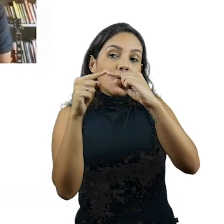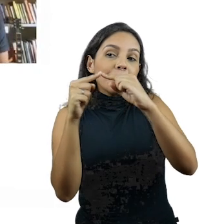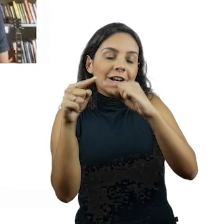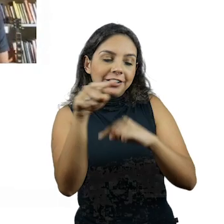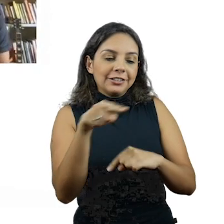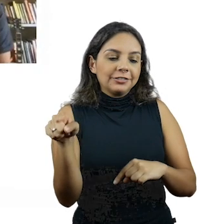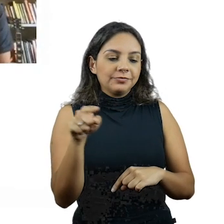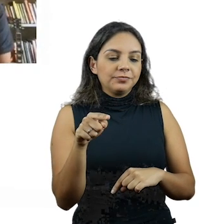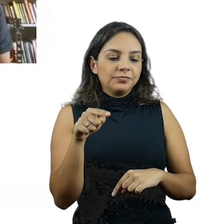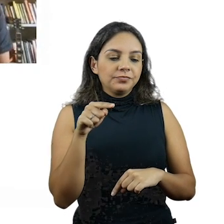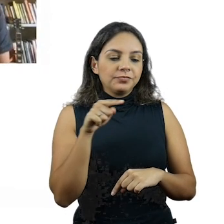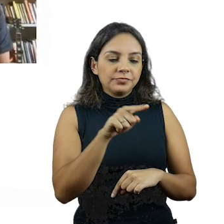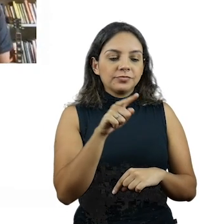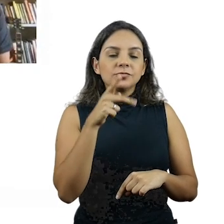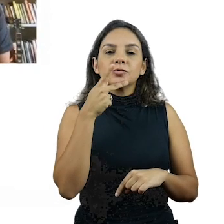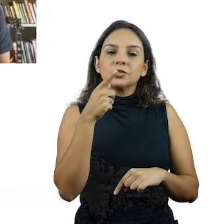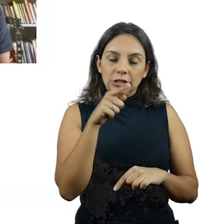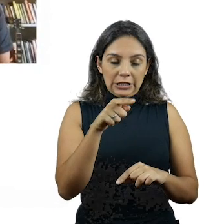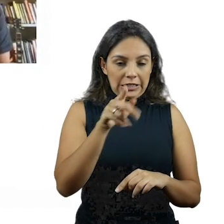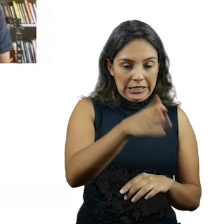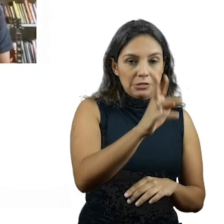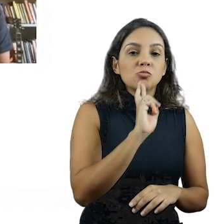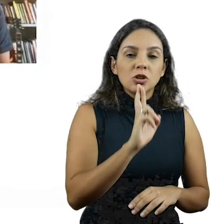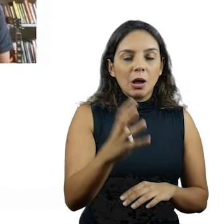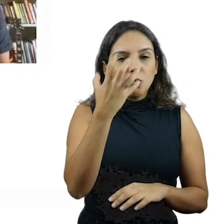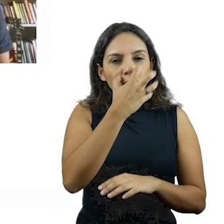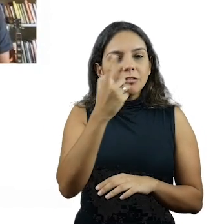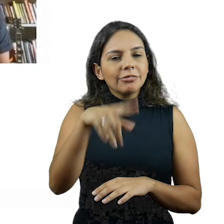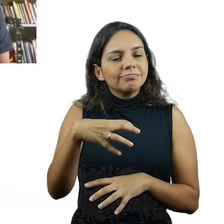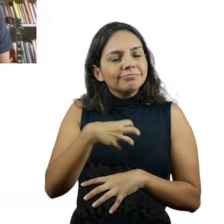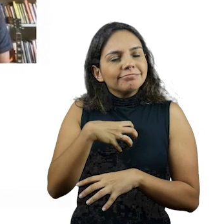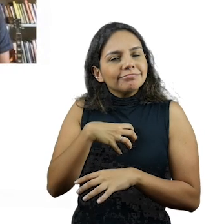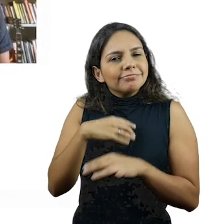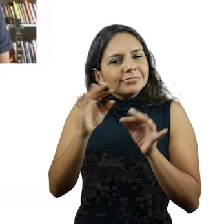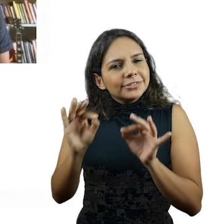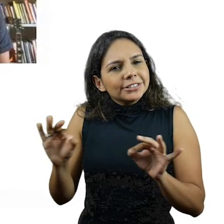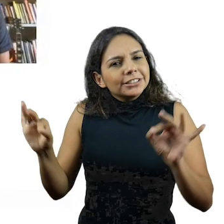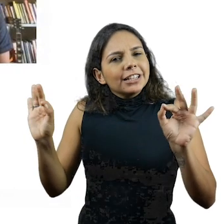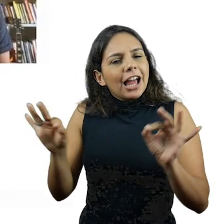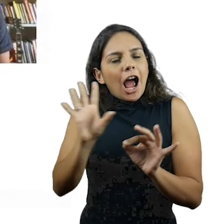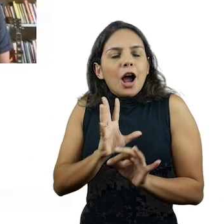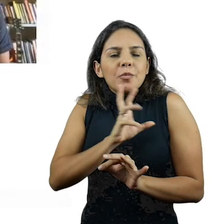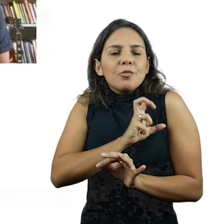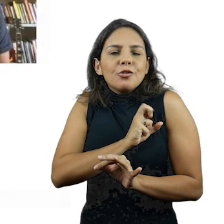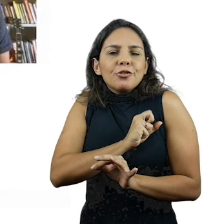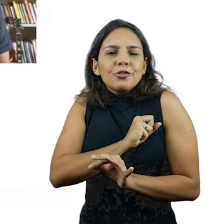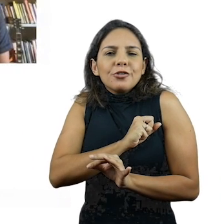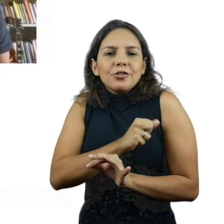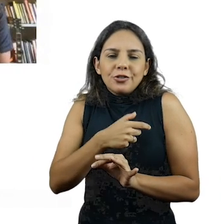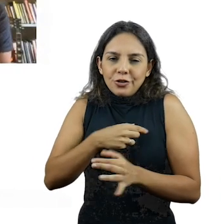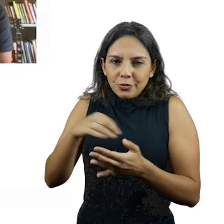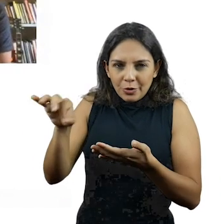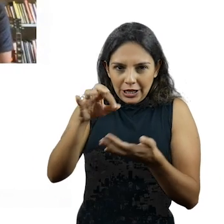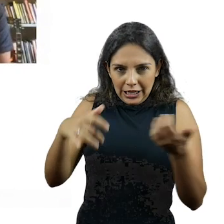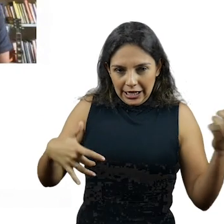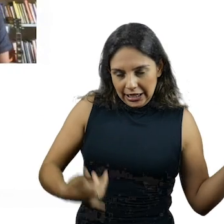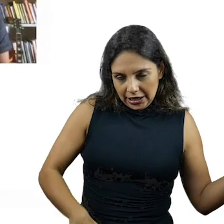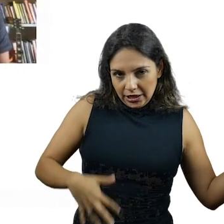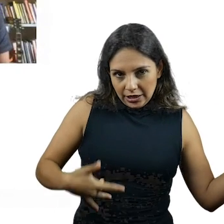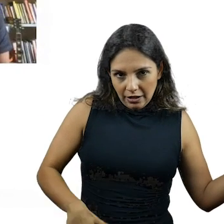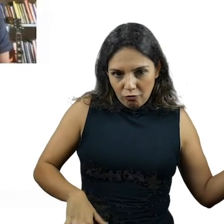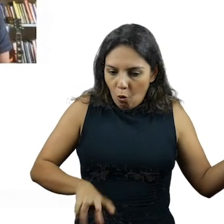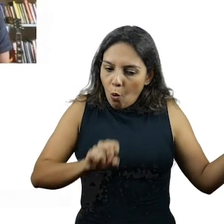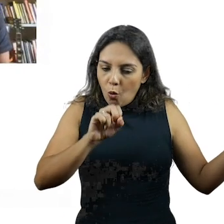A música indica que é alguma coisa bem sensível, né? Faz parte de uma parte romântica do livro. Eu componho geralmente na guitarra, no